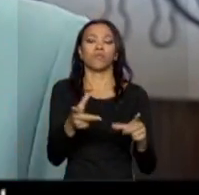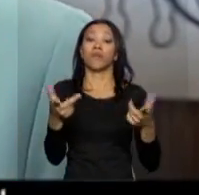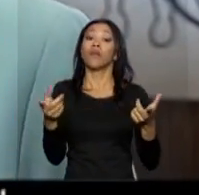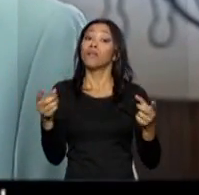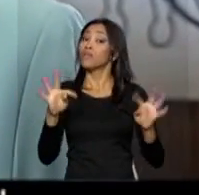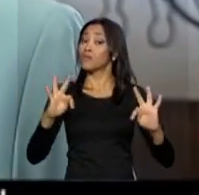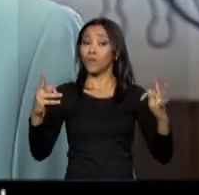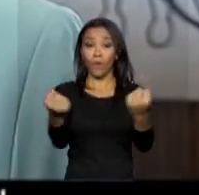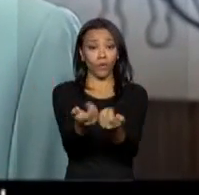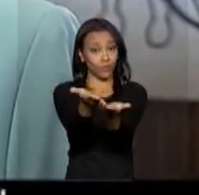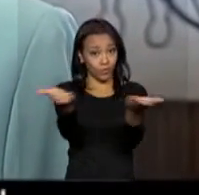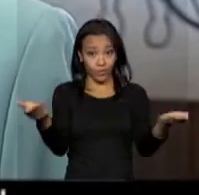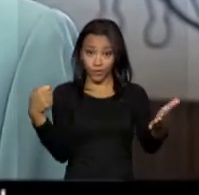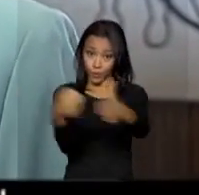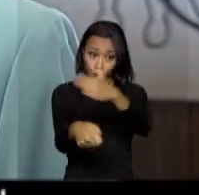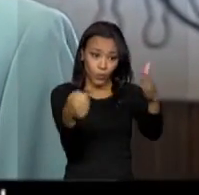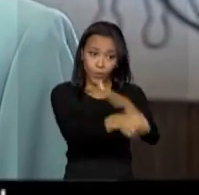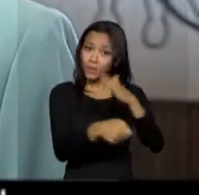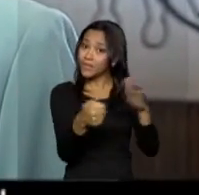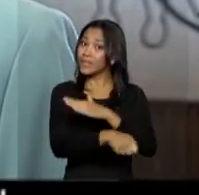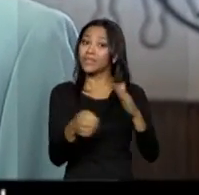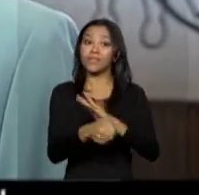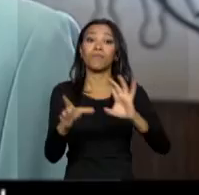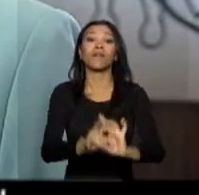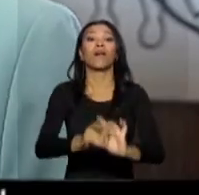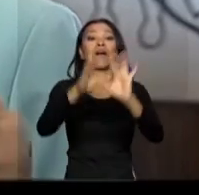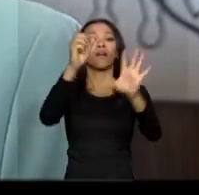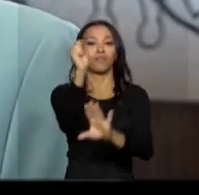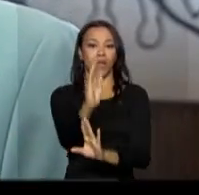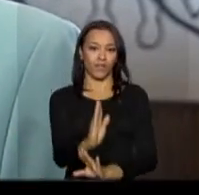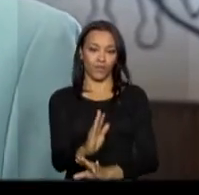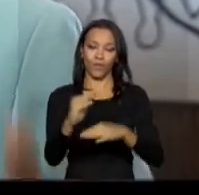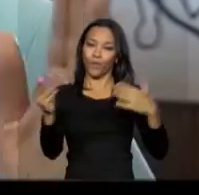somos todos lutadores pela independência do Brasil.